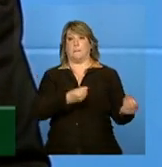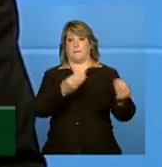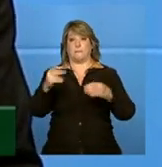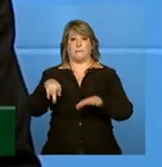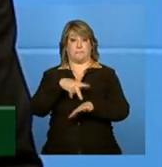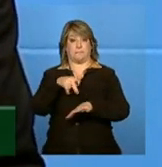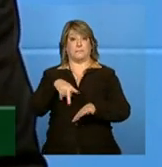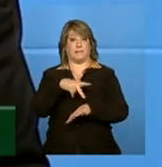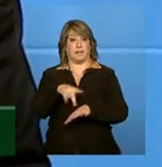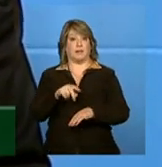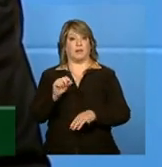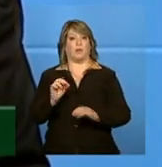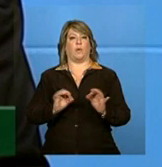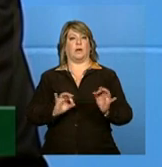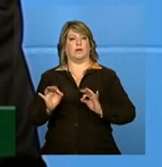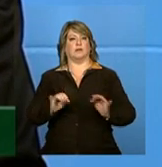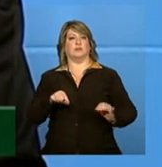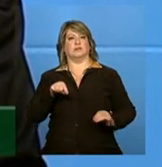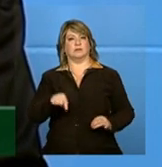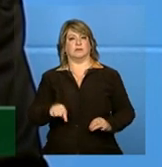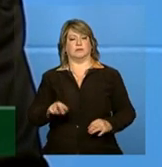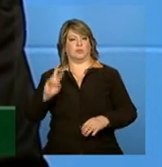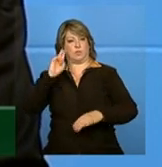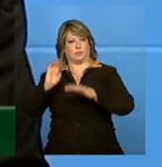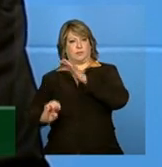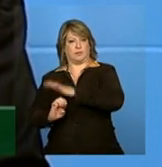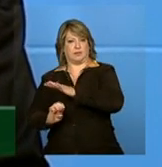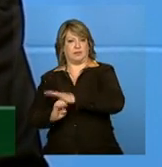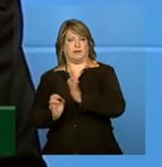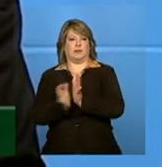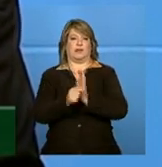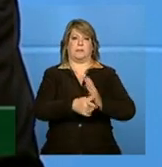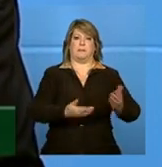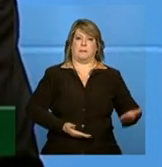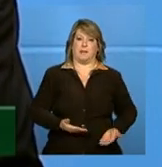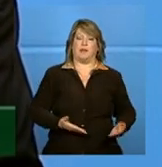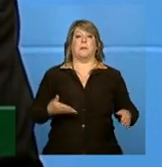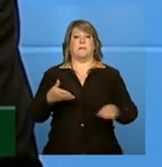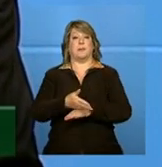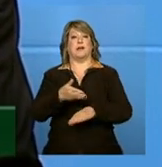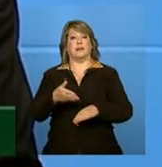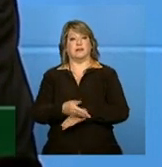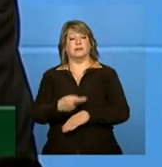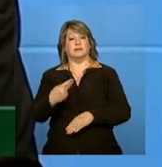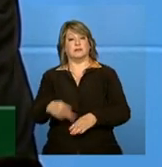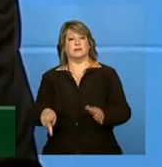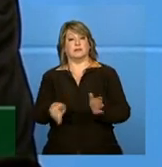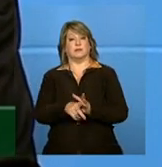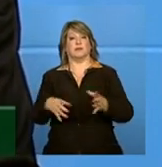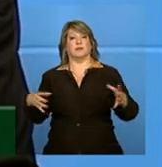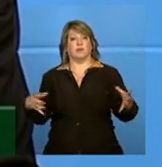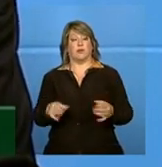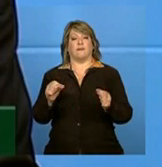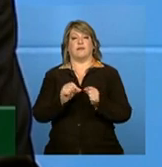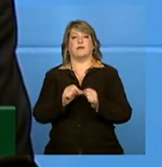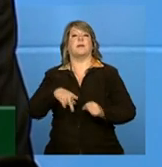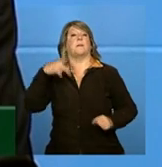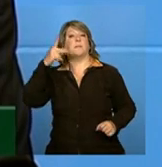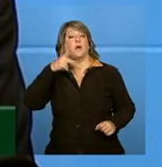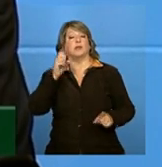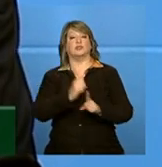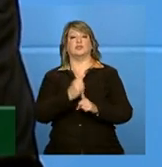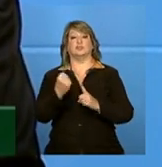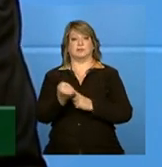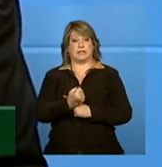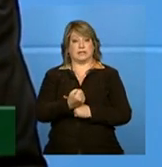as organizações de empregadores e trabalhadores participam, por meio de instituições próprias, na formulação das políticas